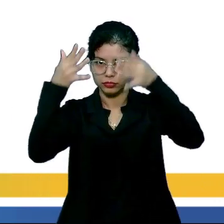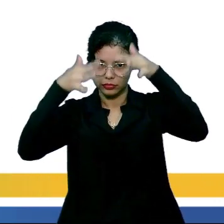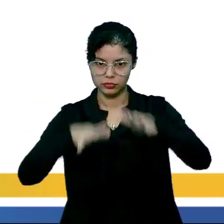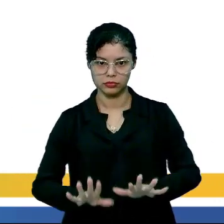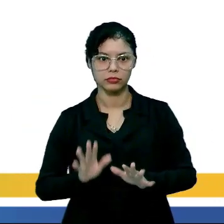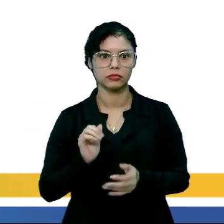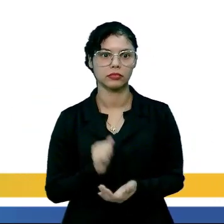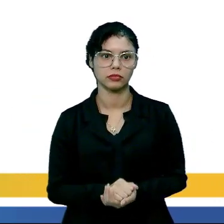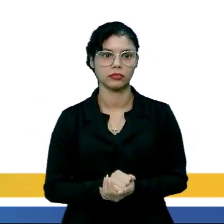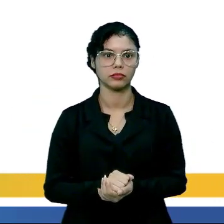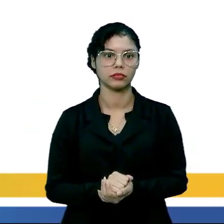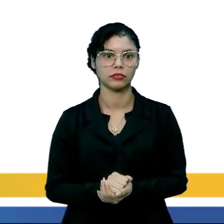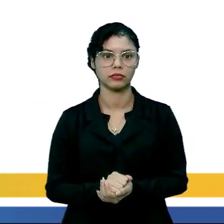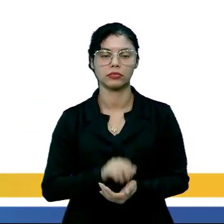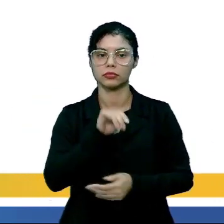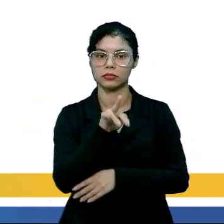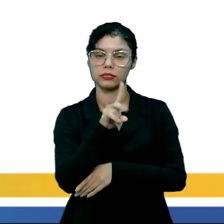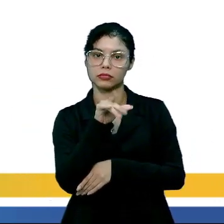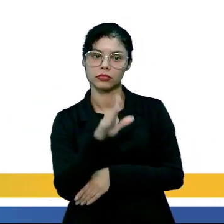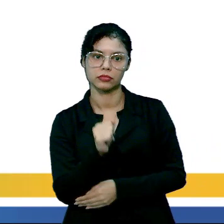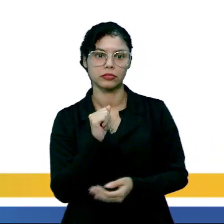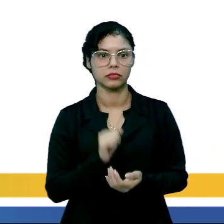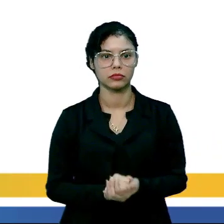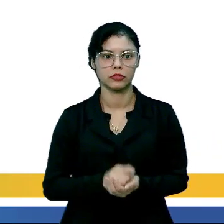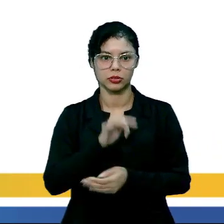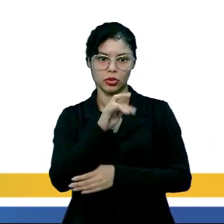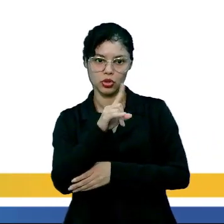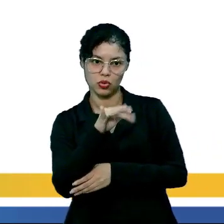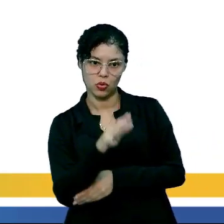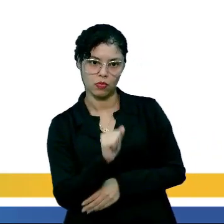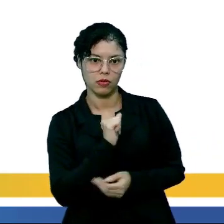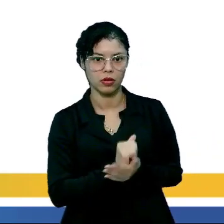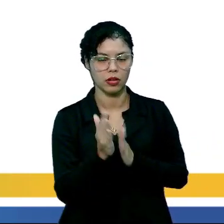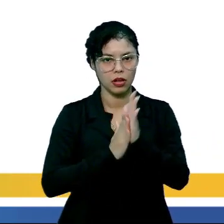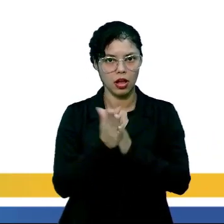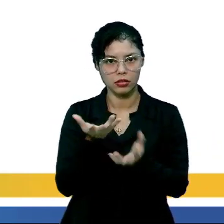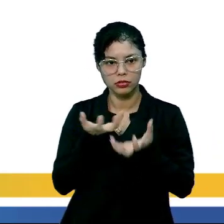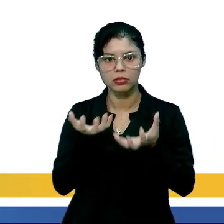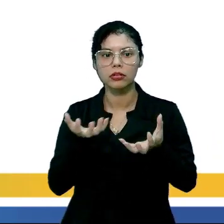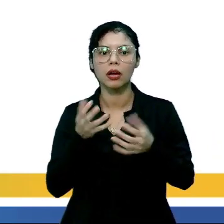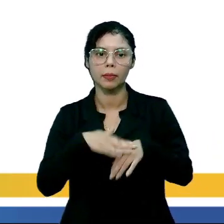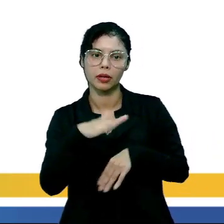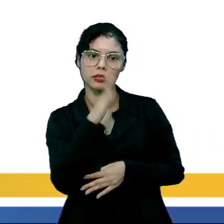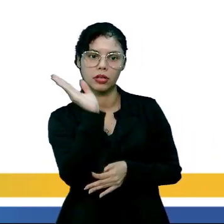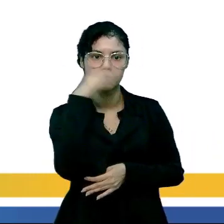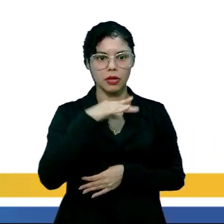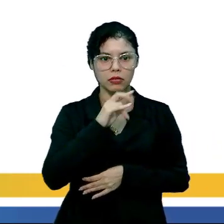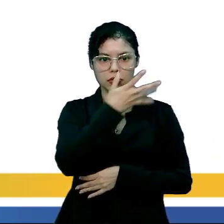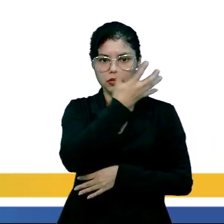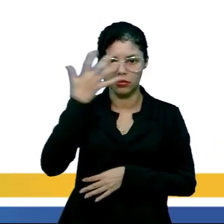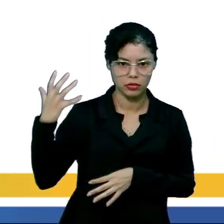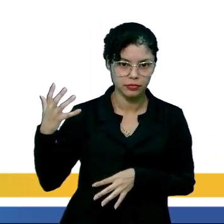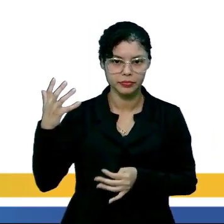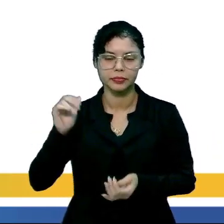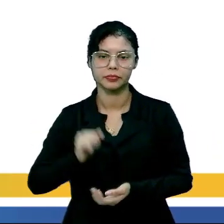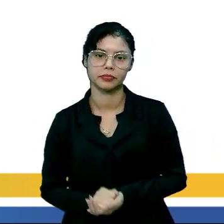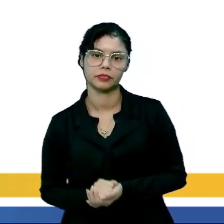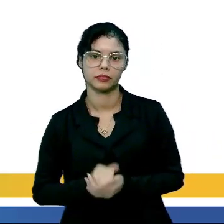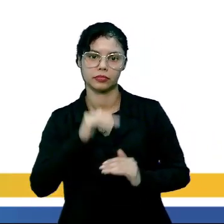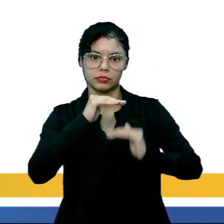o adultério, o estupro, a ambição desmedida, mau